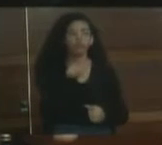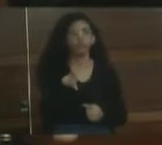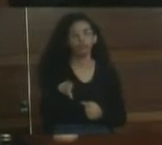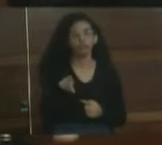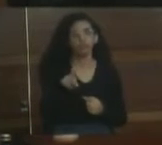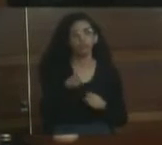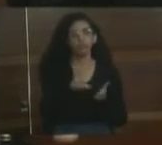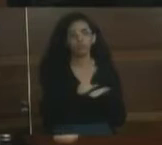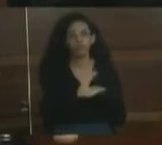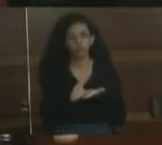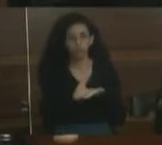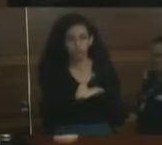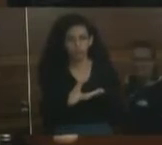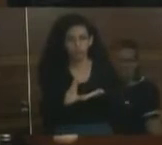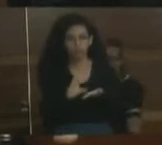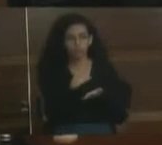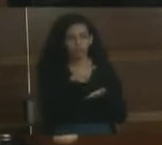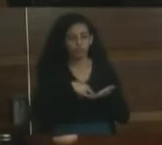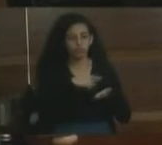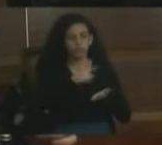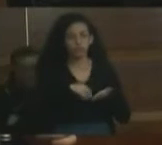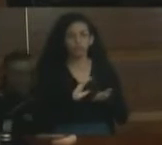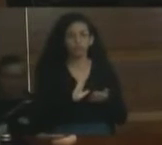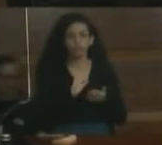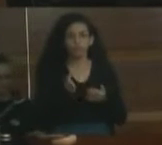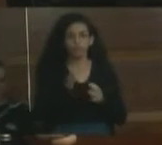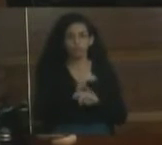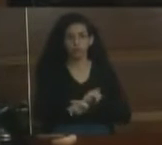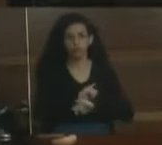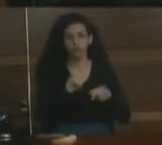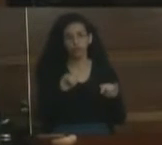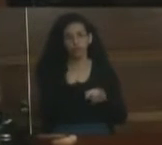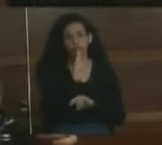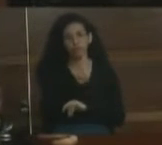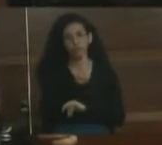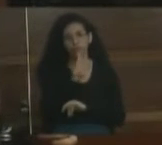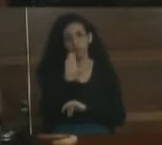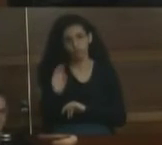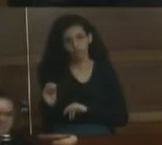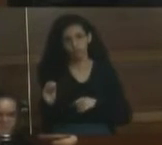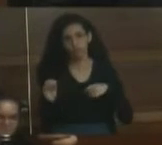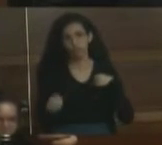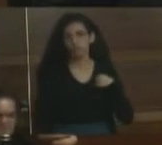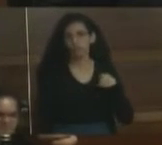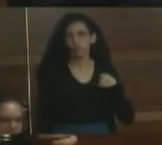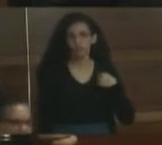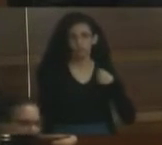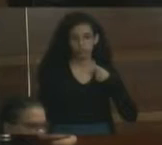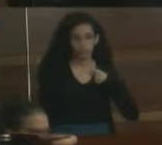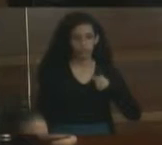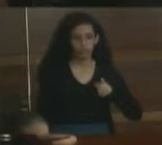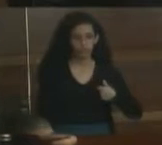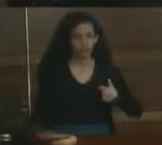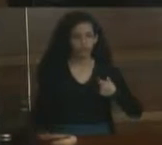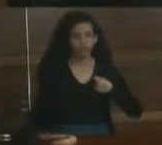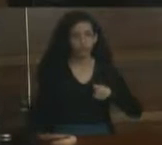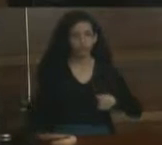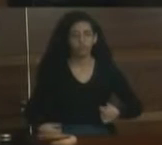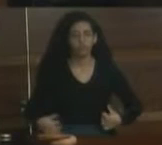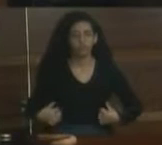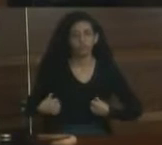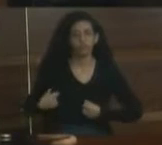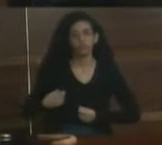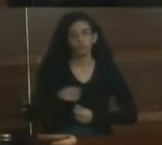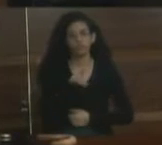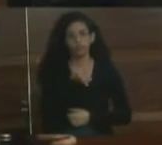orçamentária eo relatório de gestão fiscal foram devidamente publicado no boletim oficial edição 1124 de